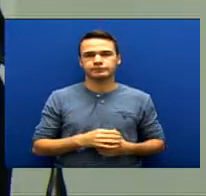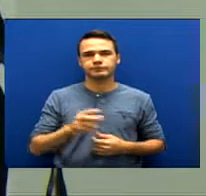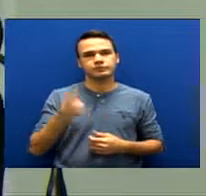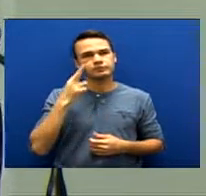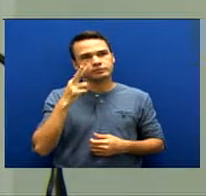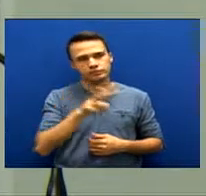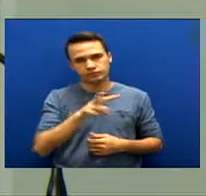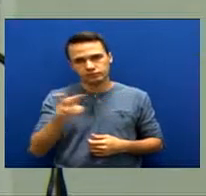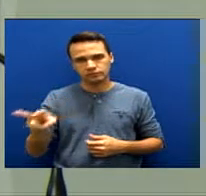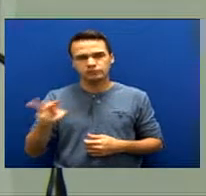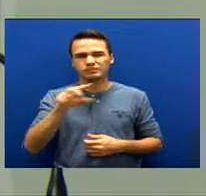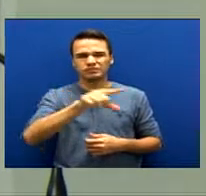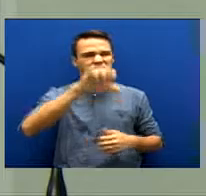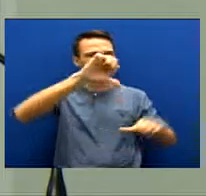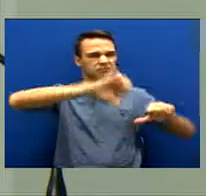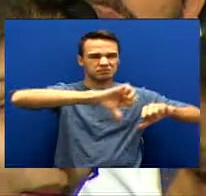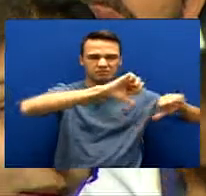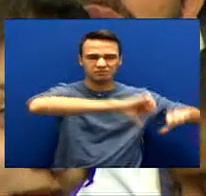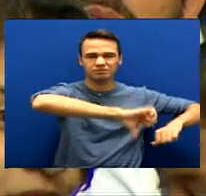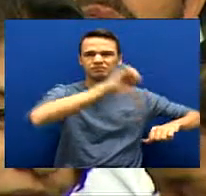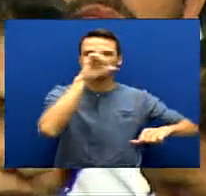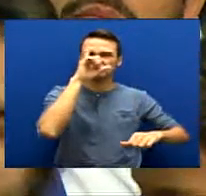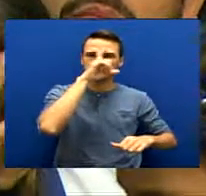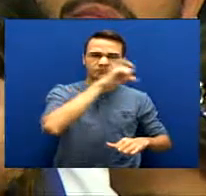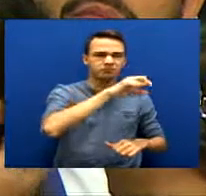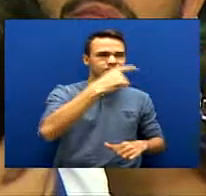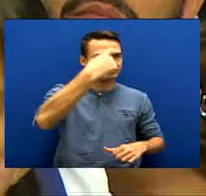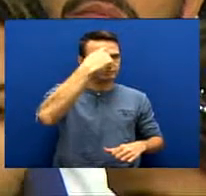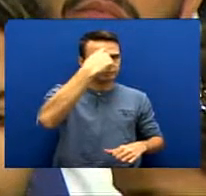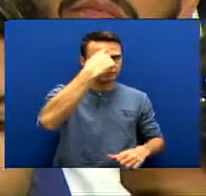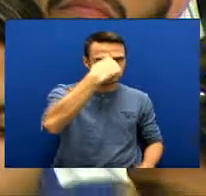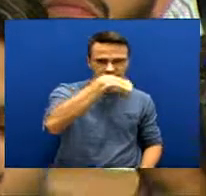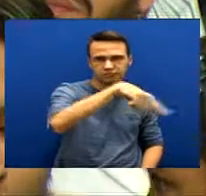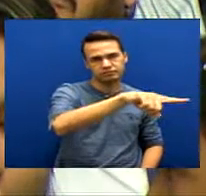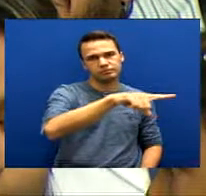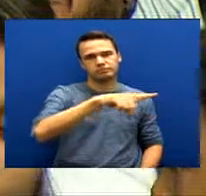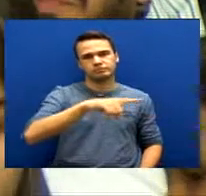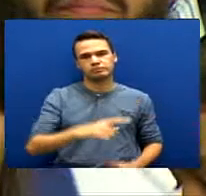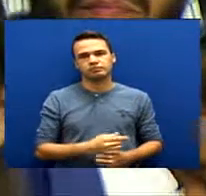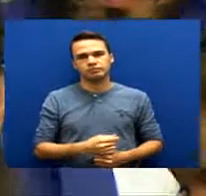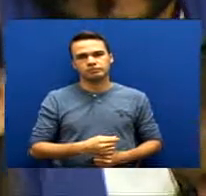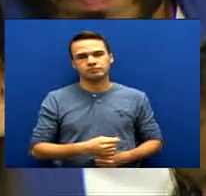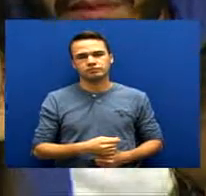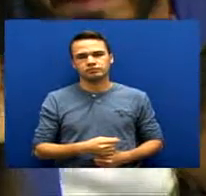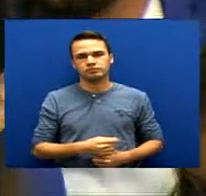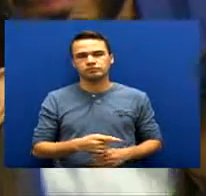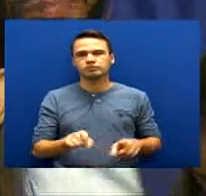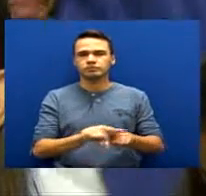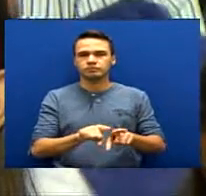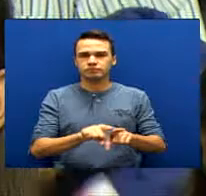O versículo em referência, ele diz exatamente isso: aquietai-vos e sabei que sou